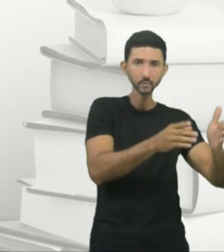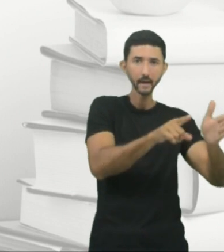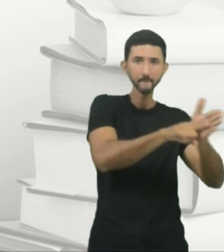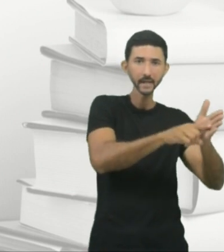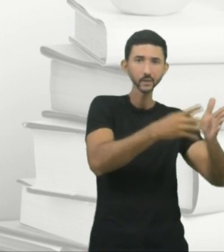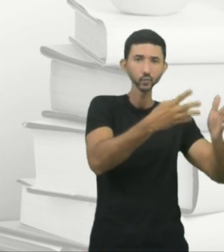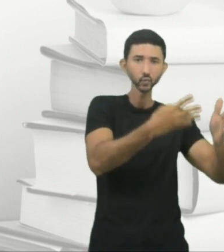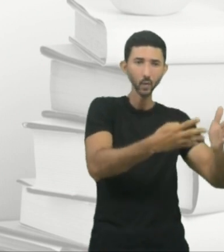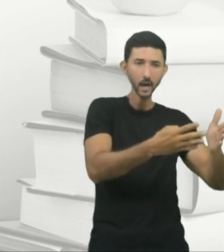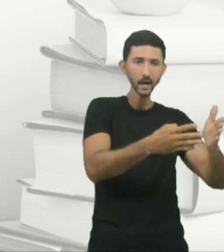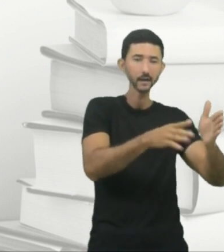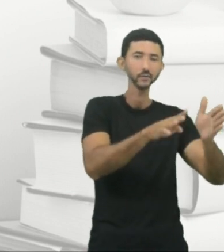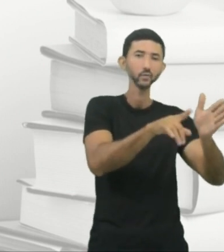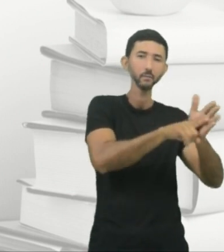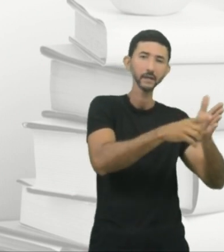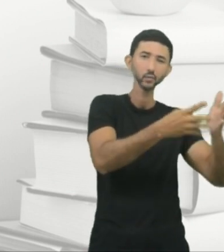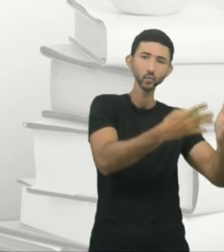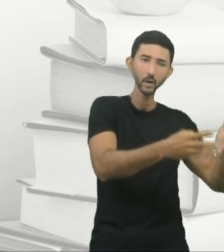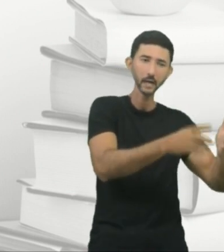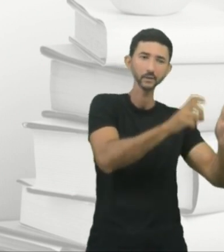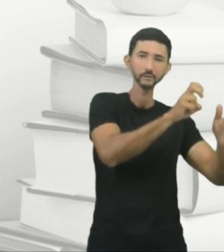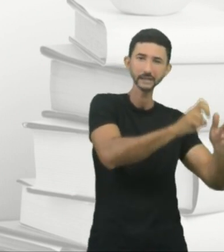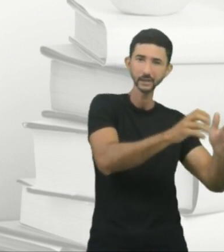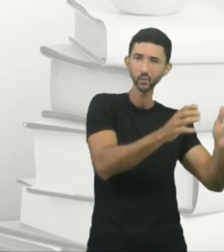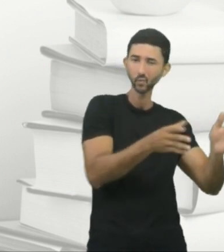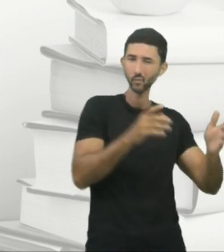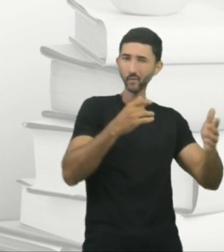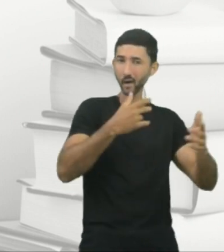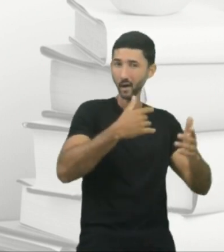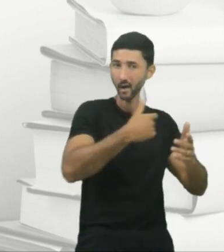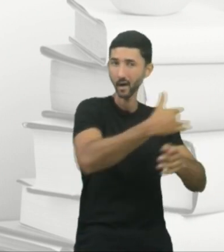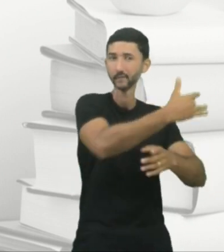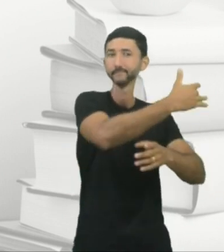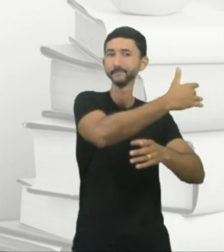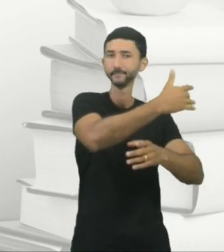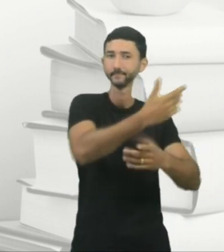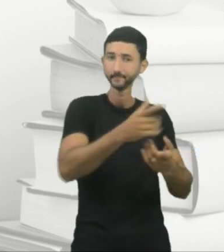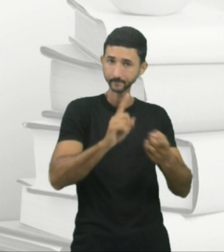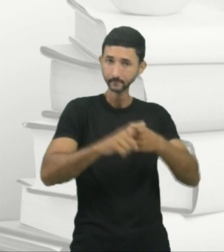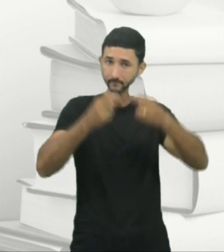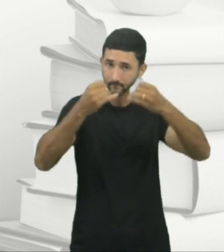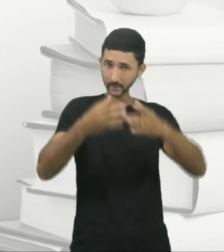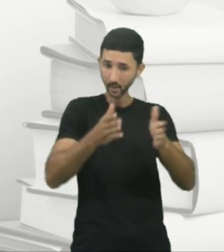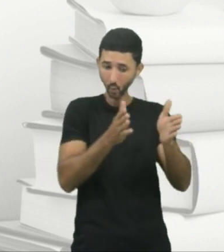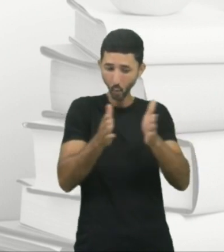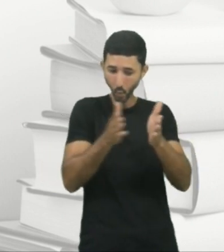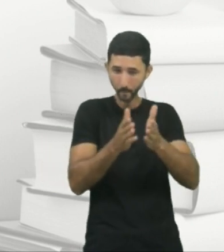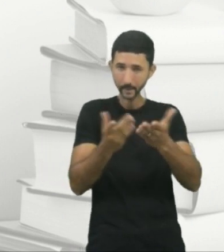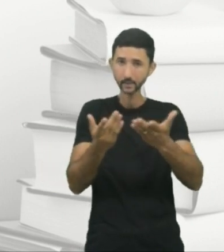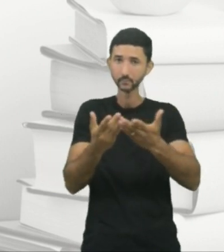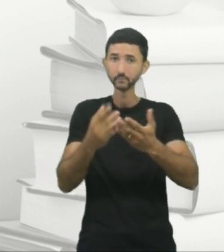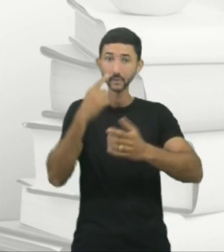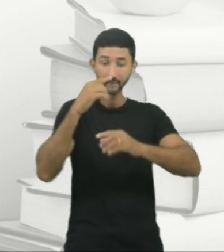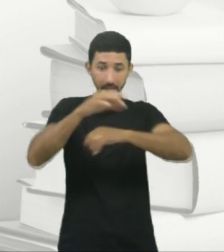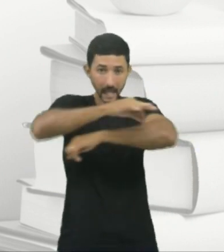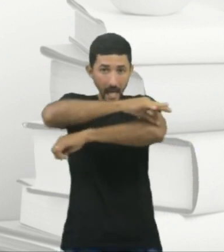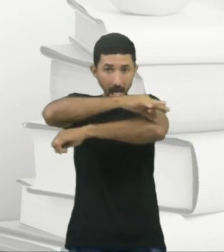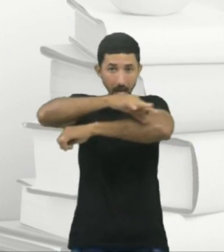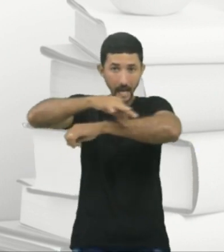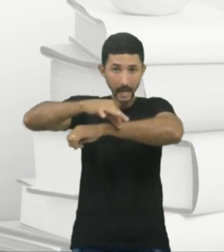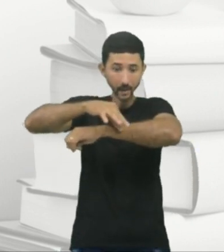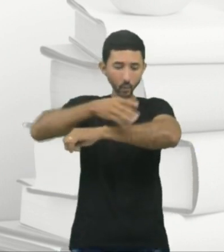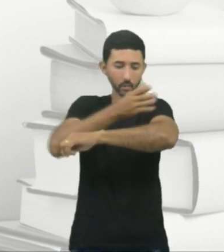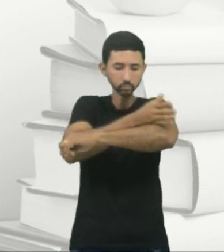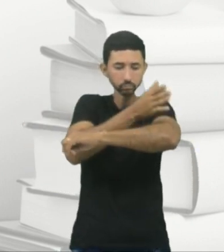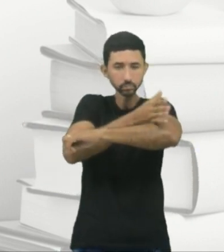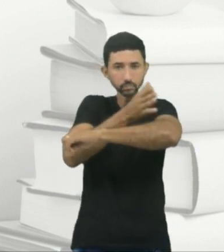4 para o menos 5 e assim por diante, tá? Assim como eu já falei, da forma que vocês veem na régua. É por